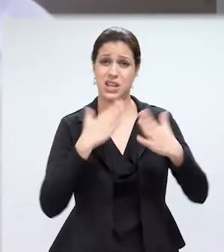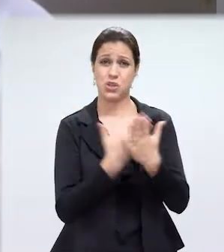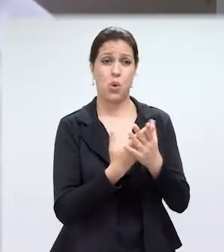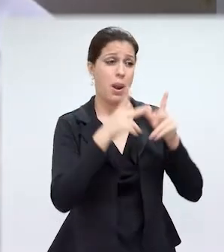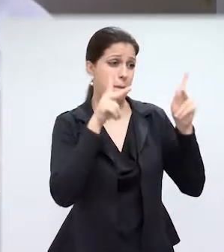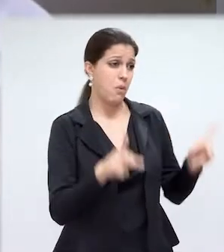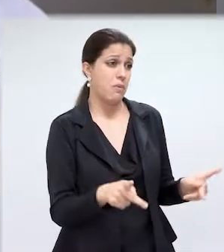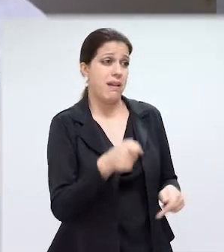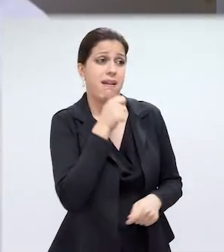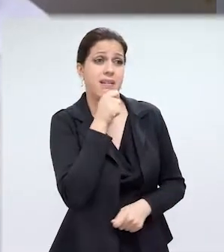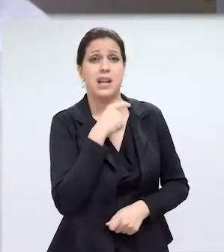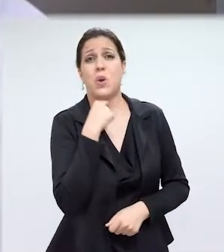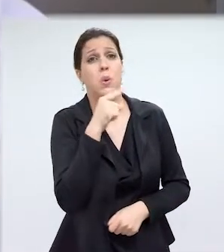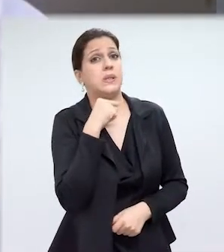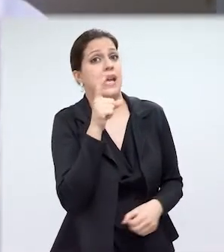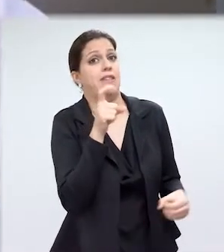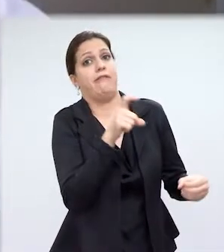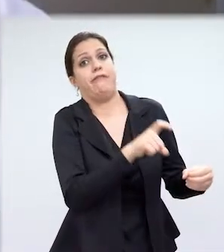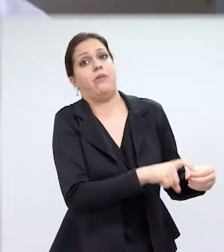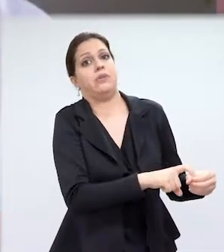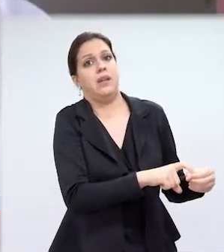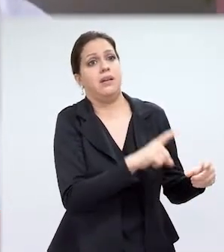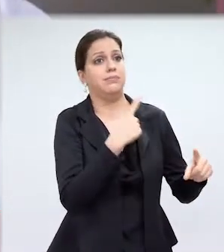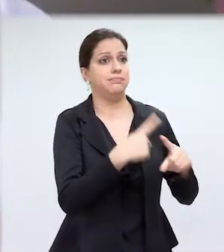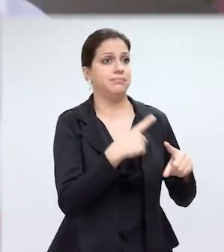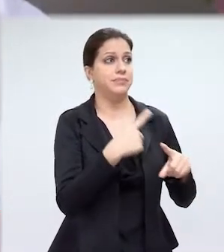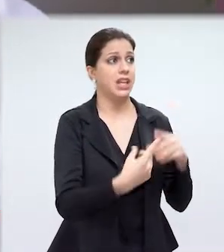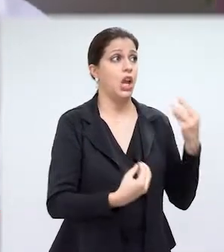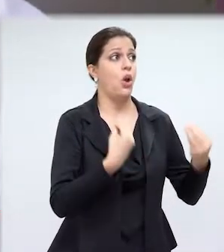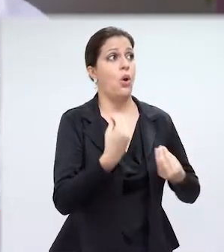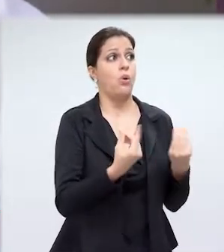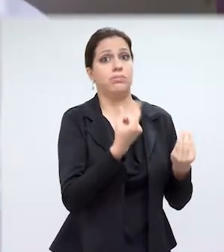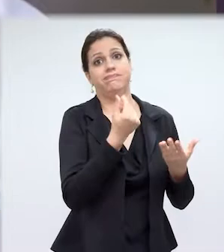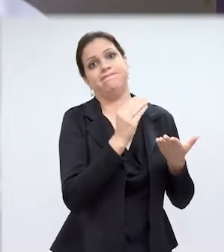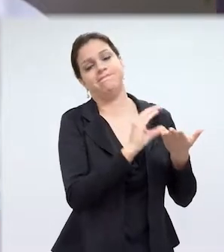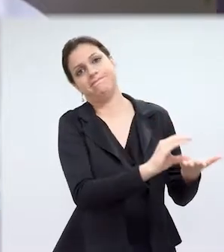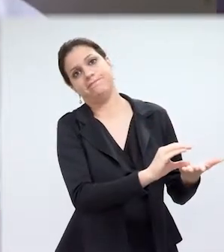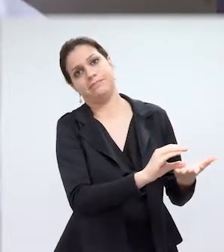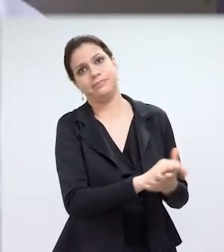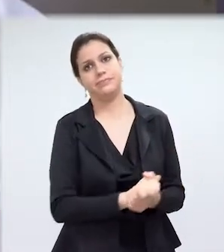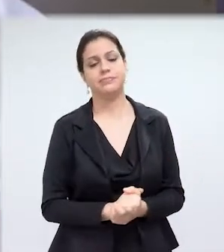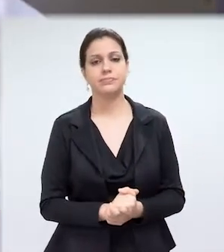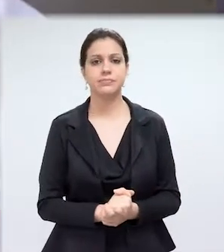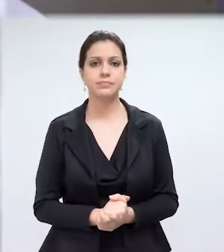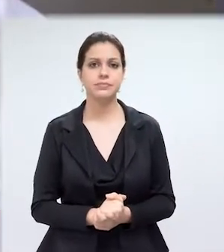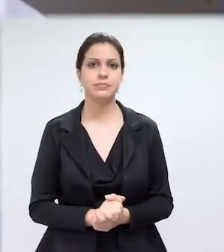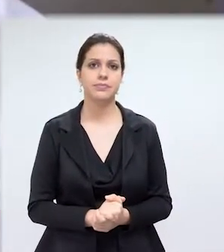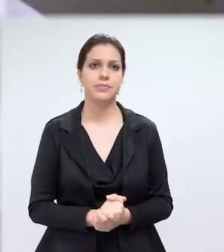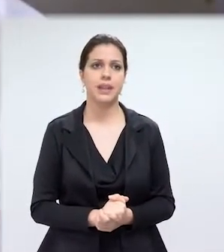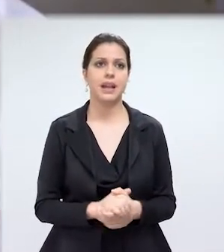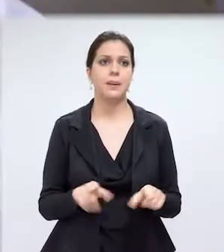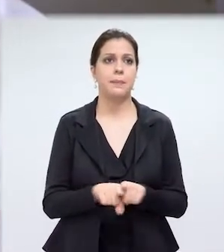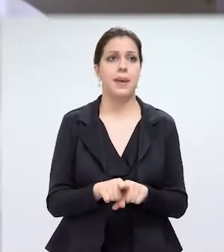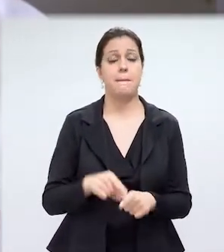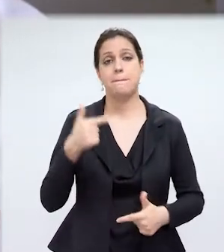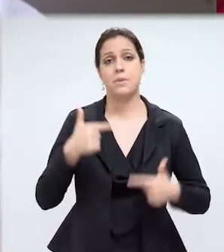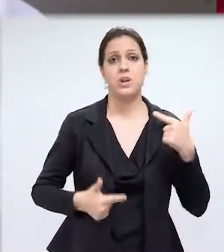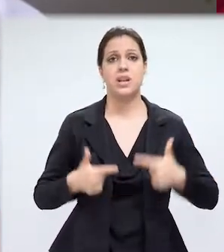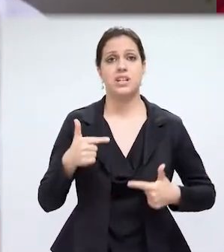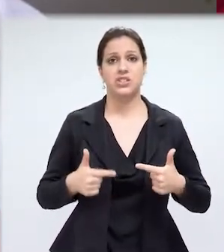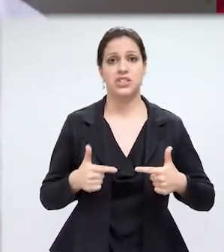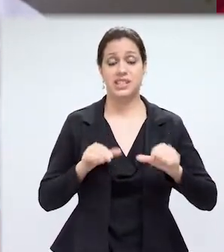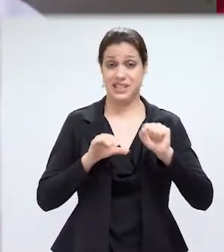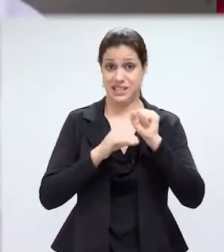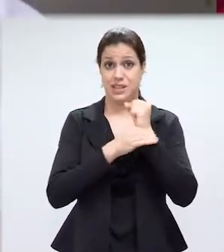pública ainda não vê condições dessa retomada, justamente por uma questão de acesso a recursos e colocar